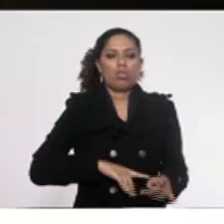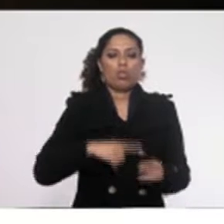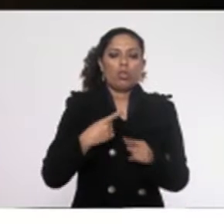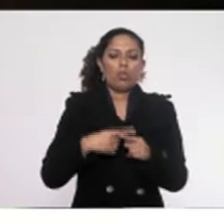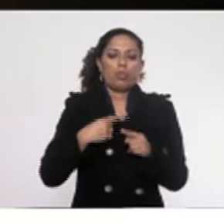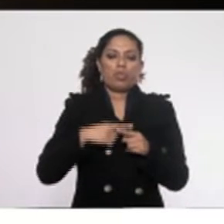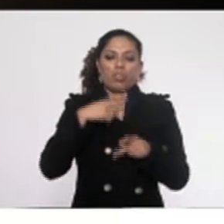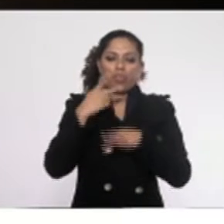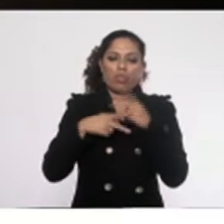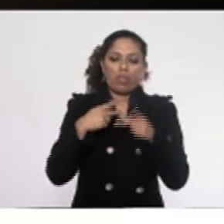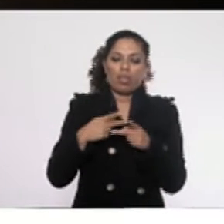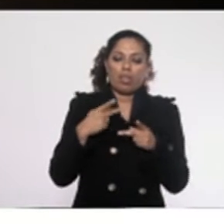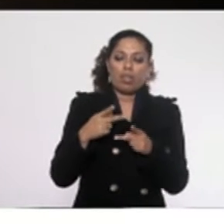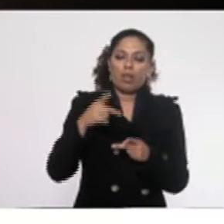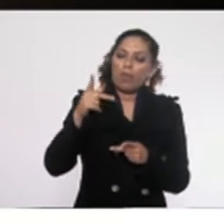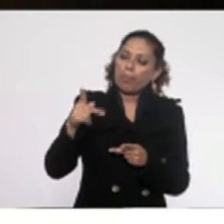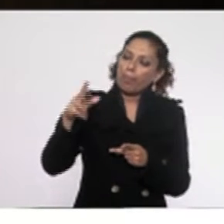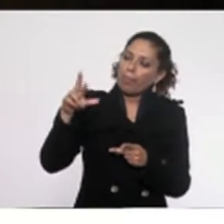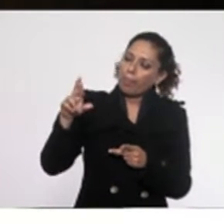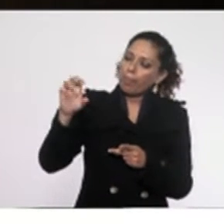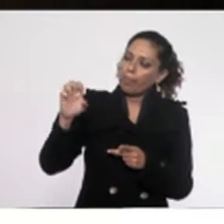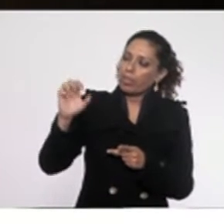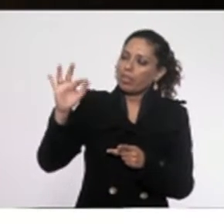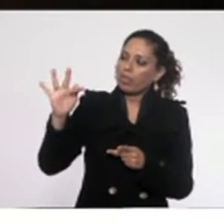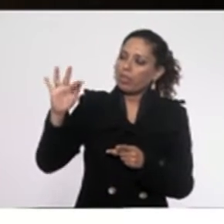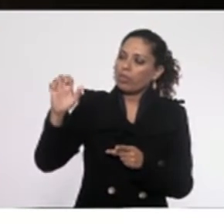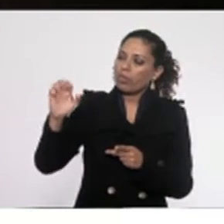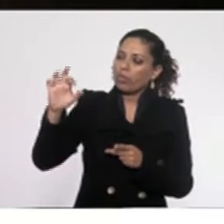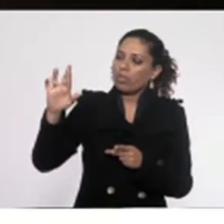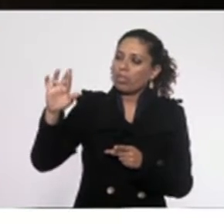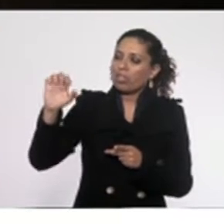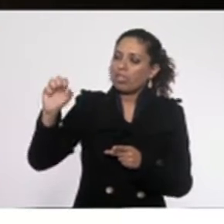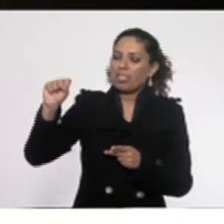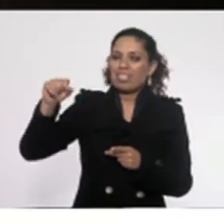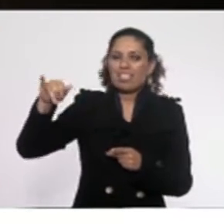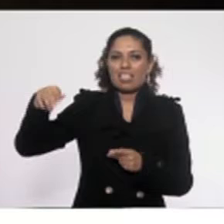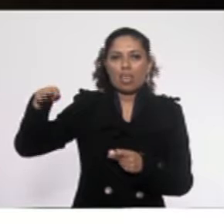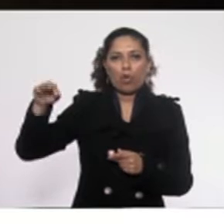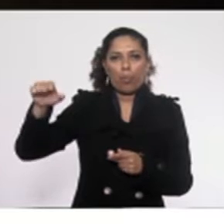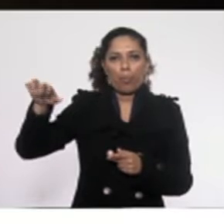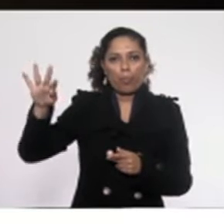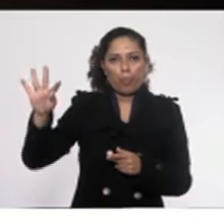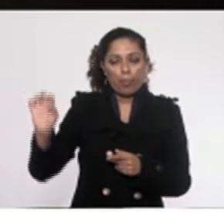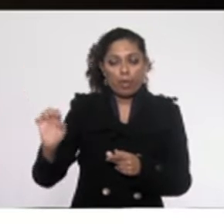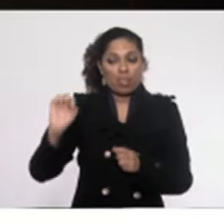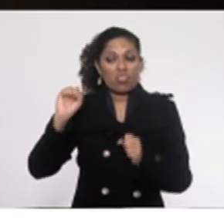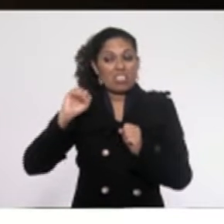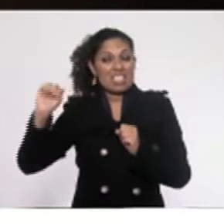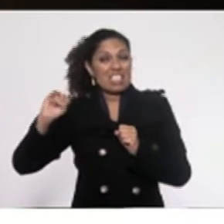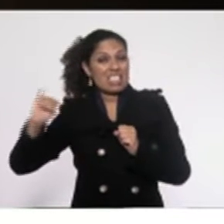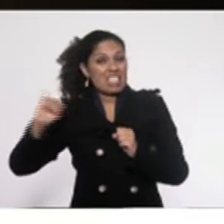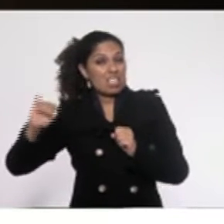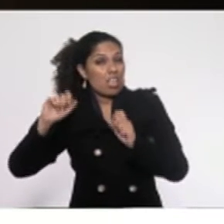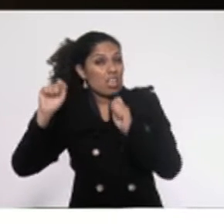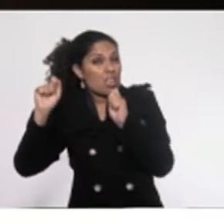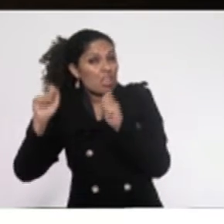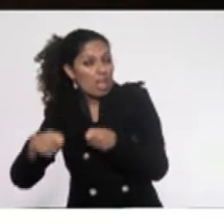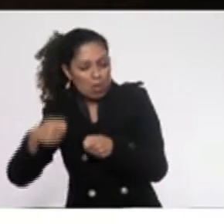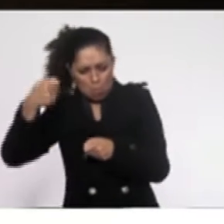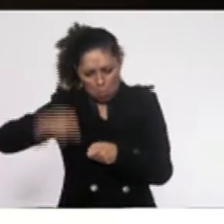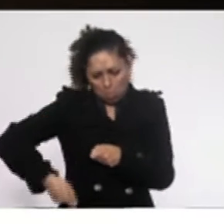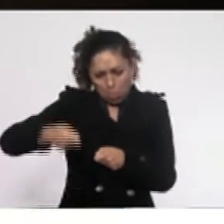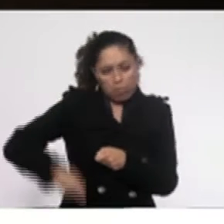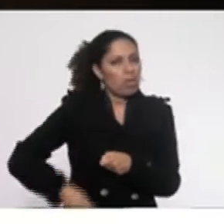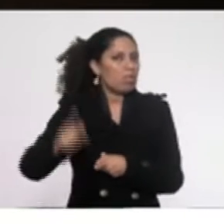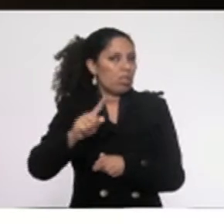quando fala preferencialmente é quando possível, quando for possível, não